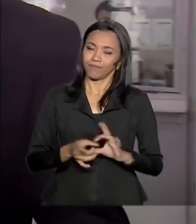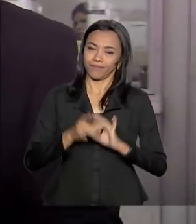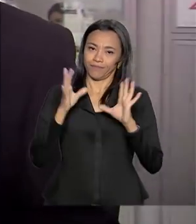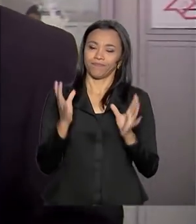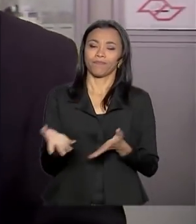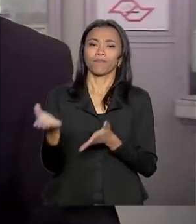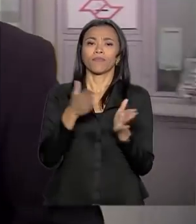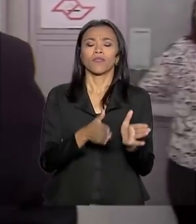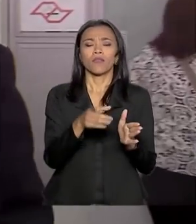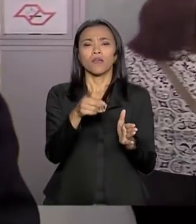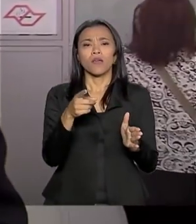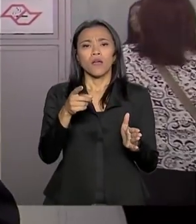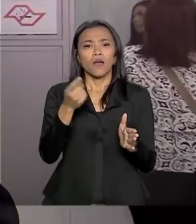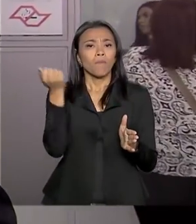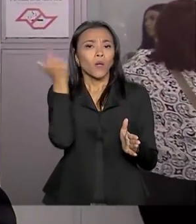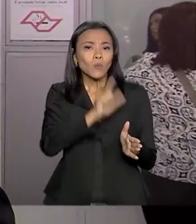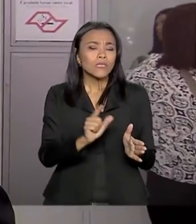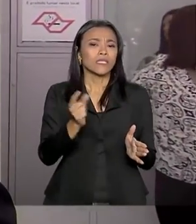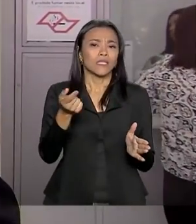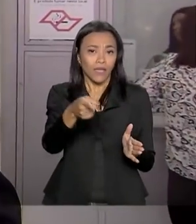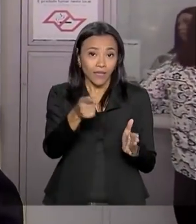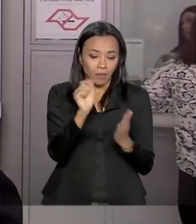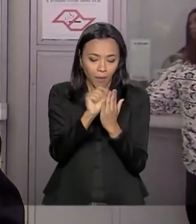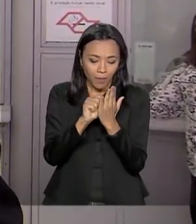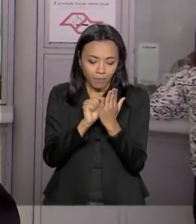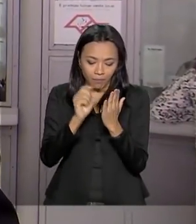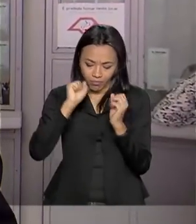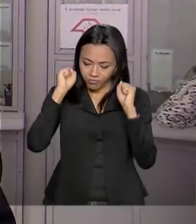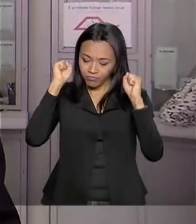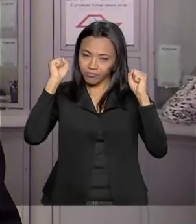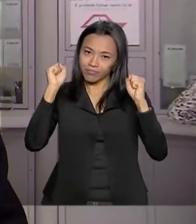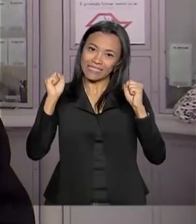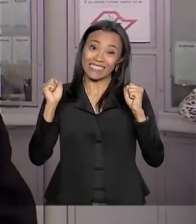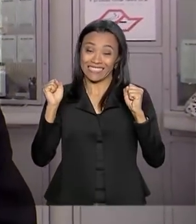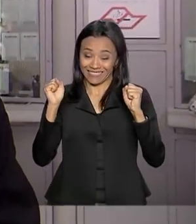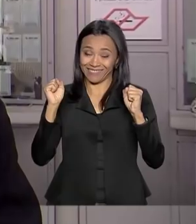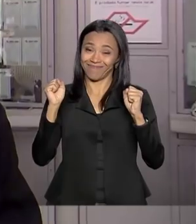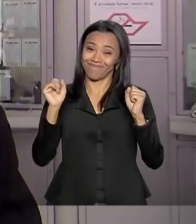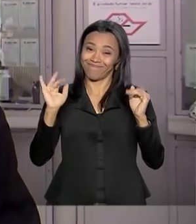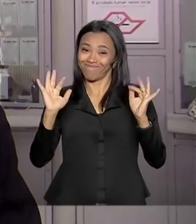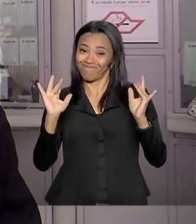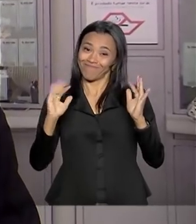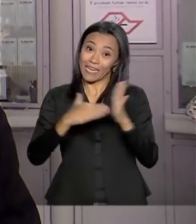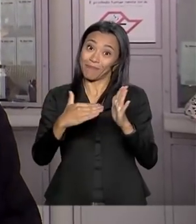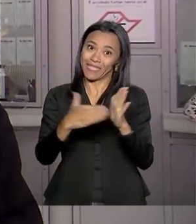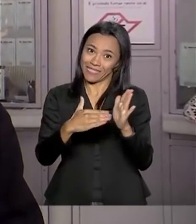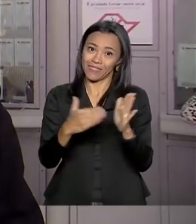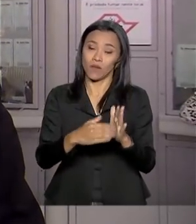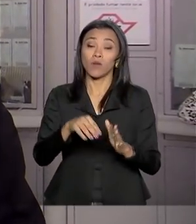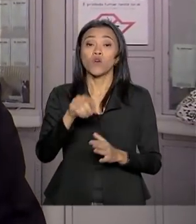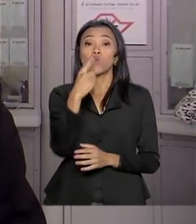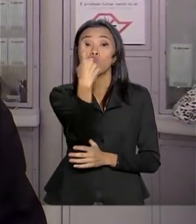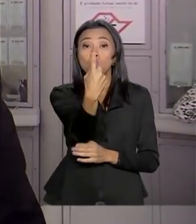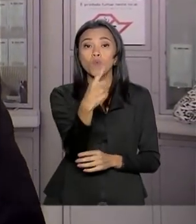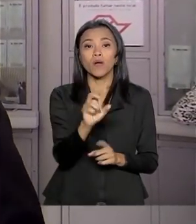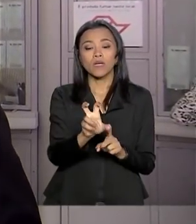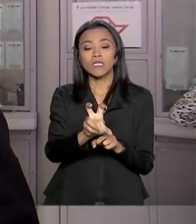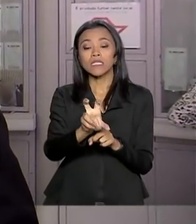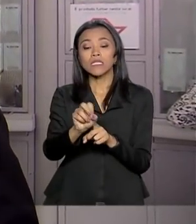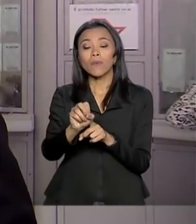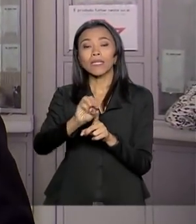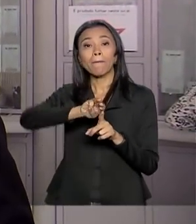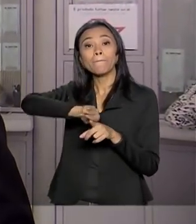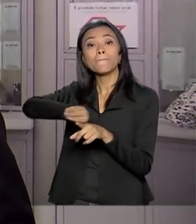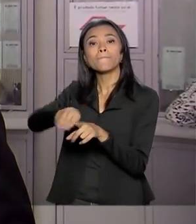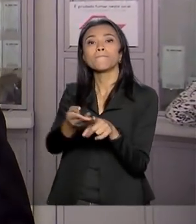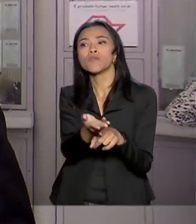chances para ganhar uma aposta como essa são bem restritas uma para 50 milhões mas nada